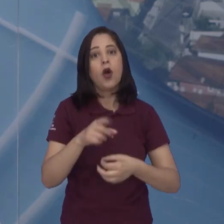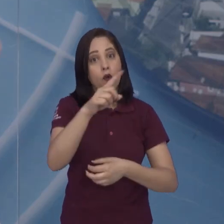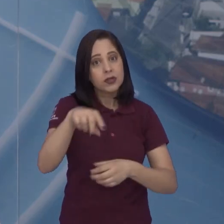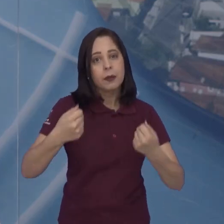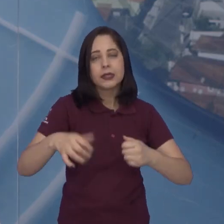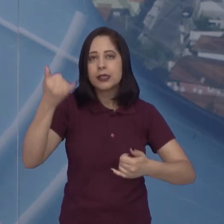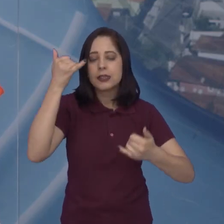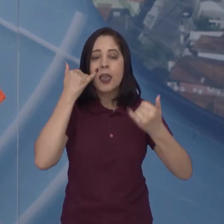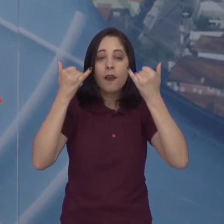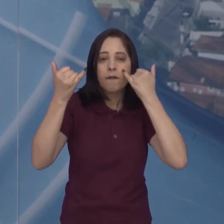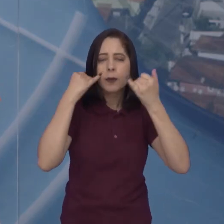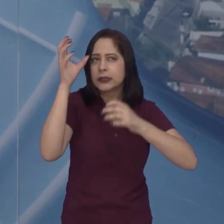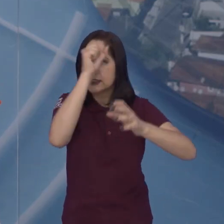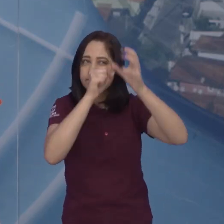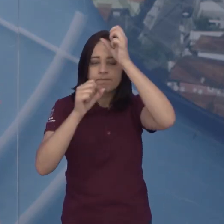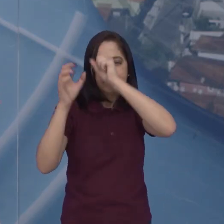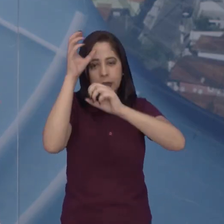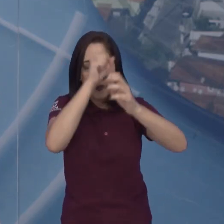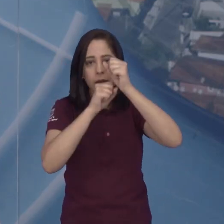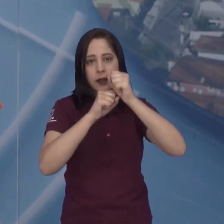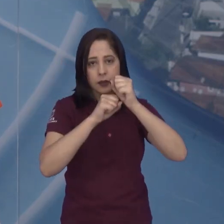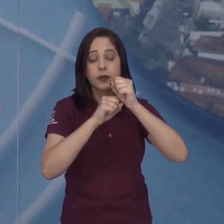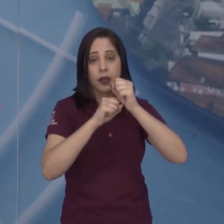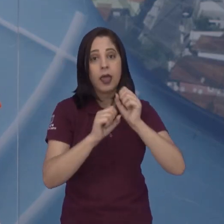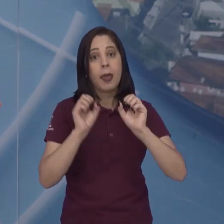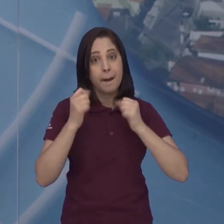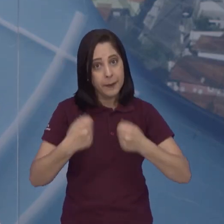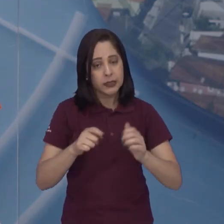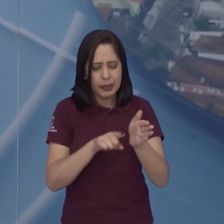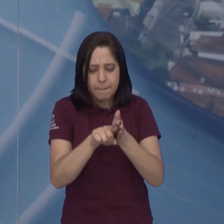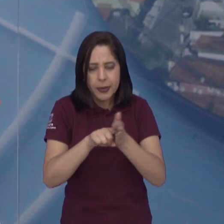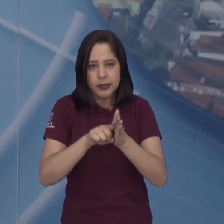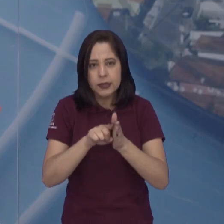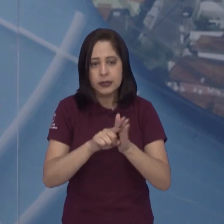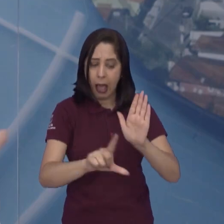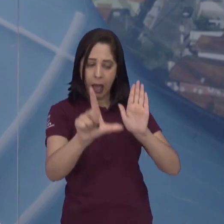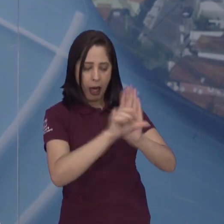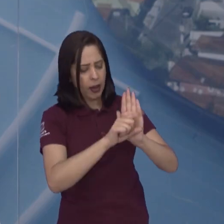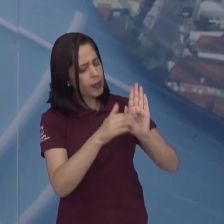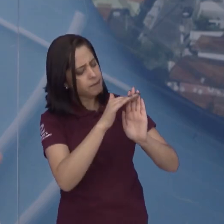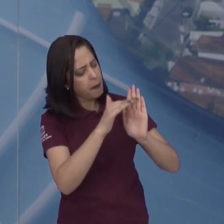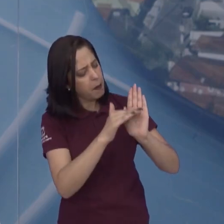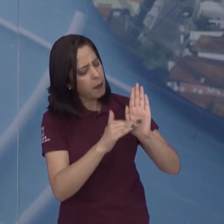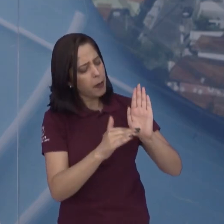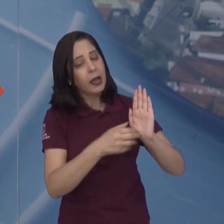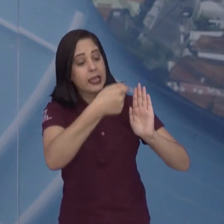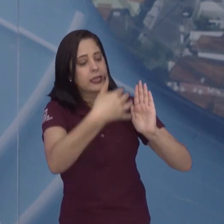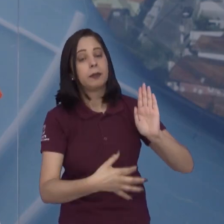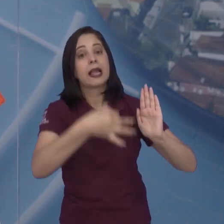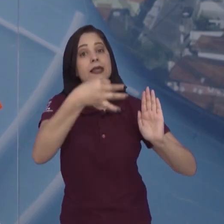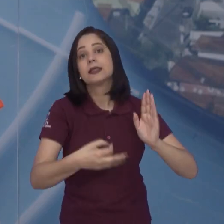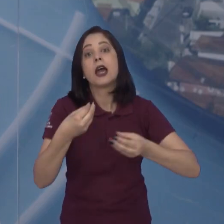informe, pesquise, fique por dentro do plano diretor da sua cidade, que é muito importante, gente, que vai ditar, né, como que vai ser feito